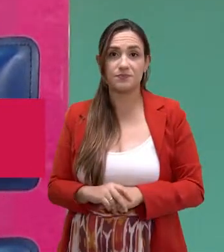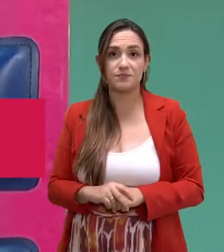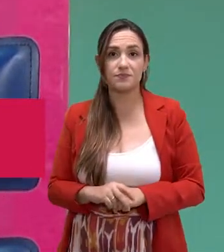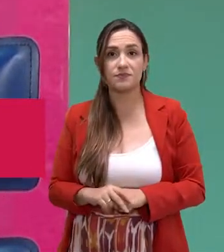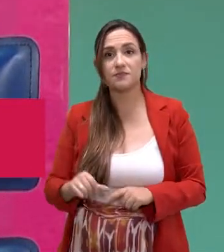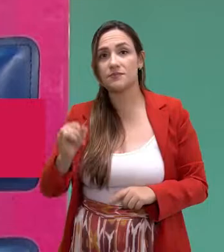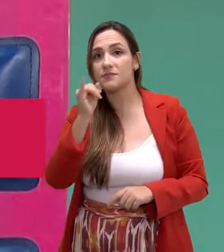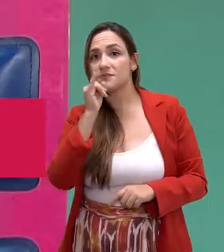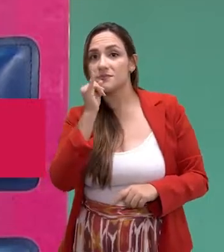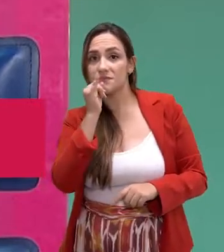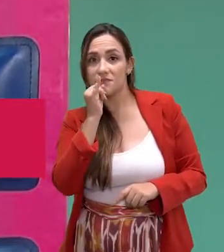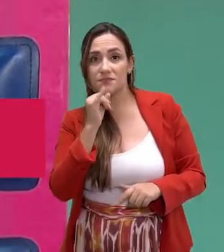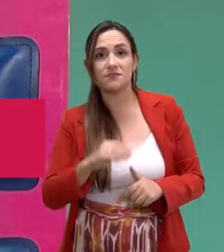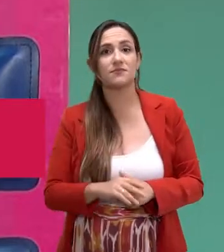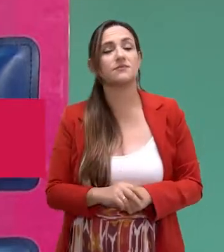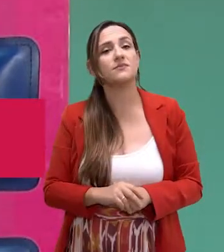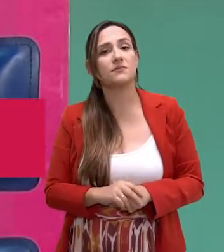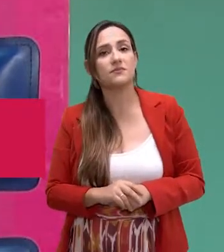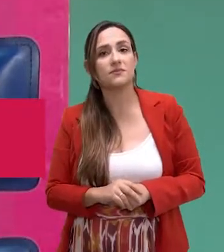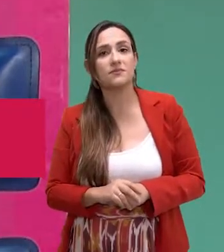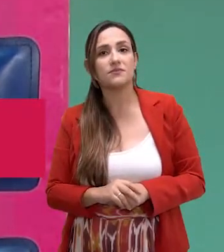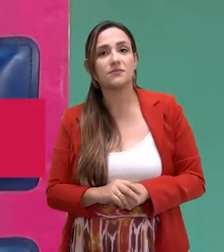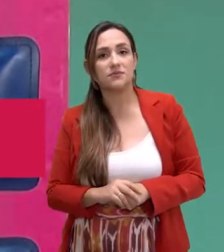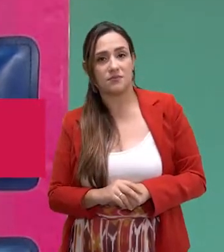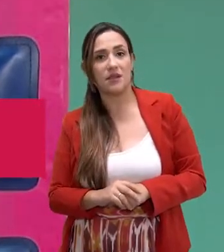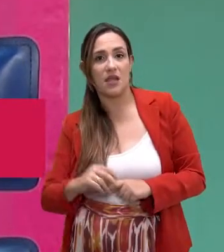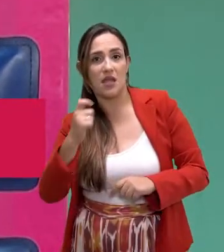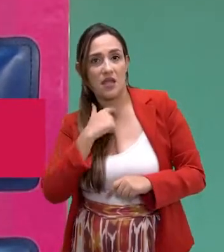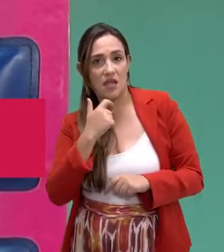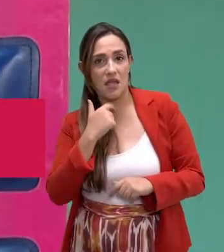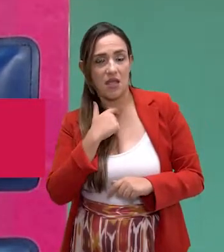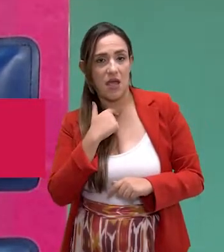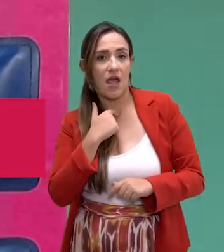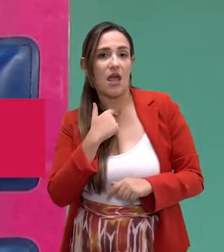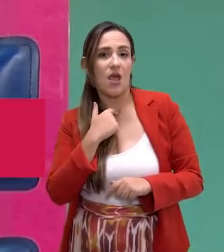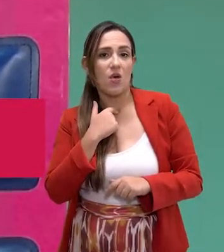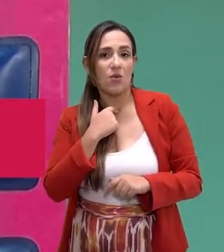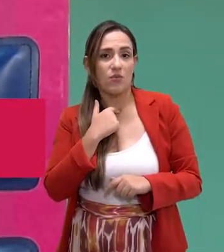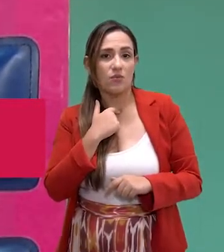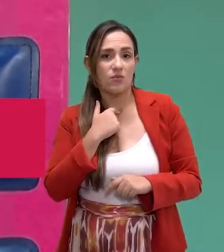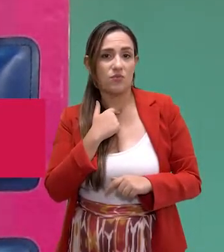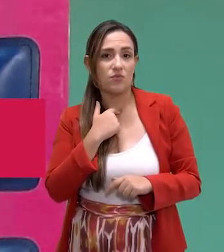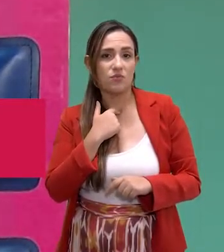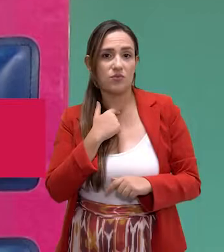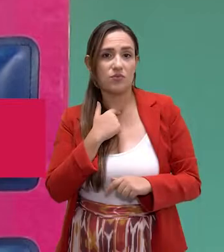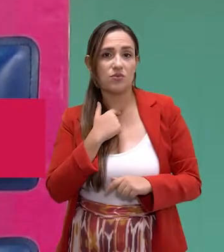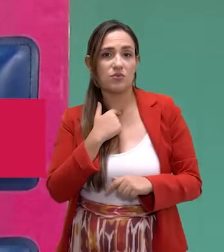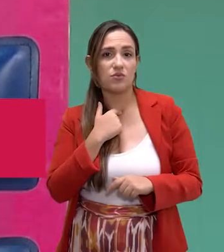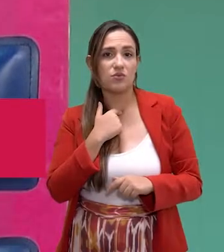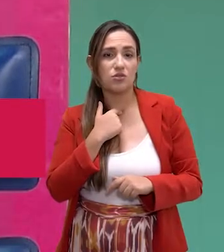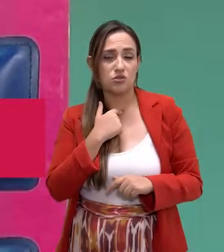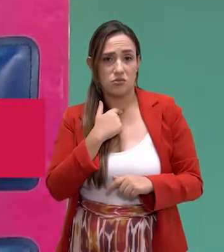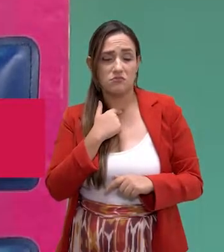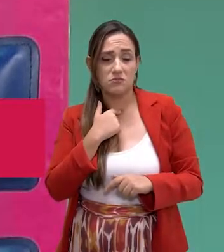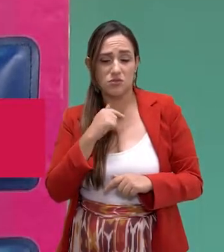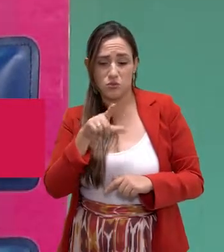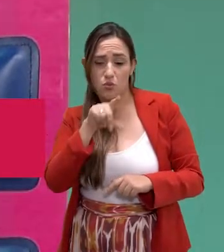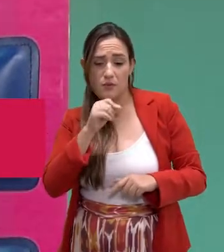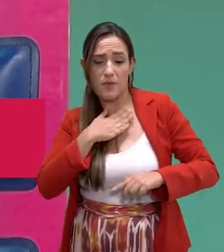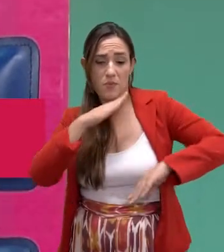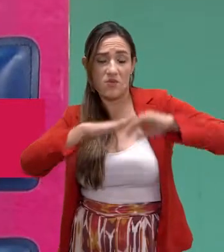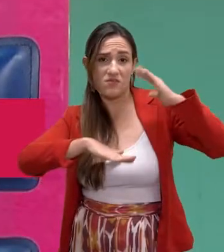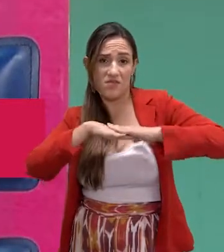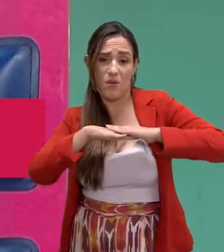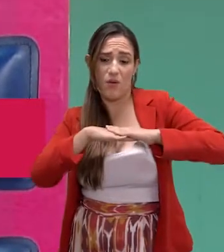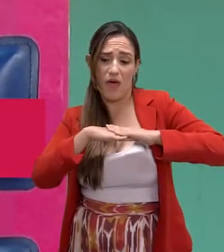Agora, nem todas as pessoas, né, a escolha é muito cedo, né, a escolha da profissão é muito cedo. Muitas vezes você